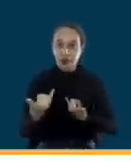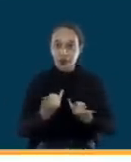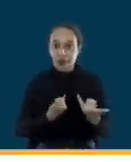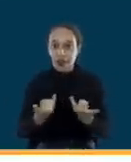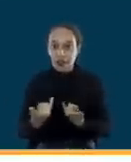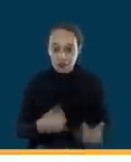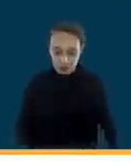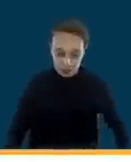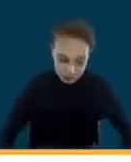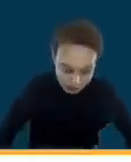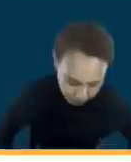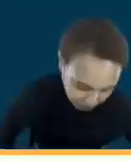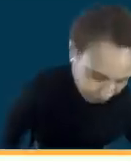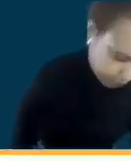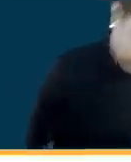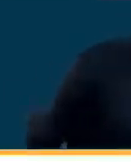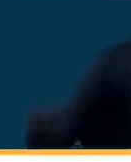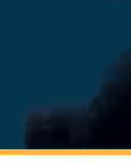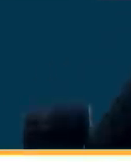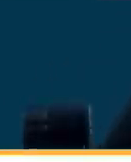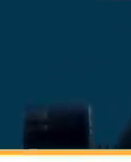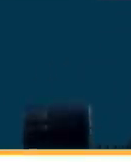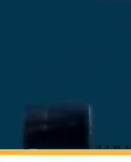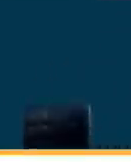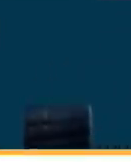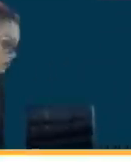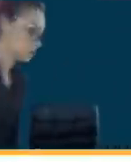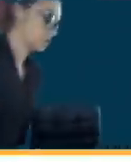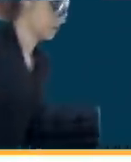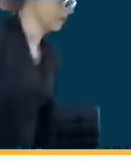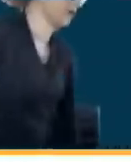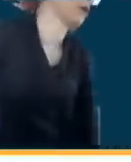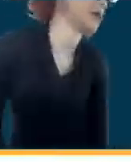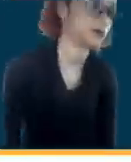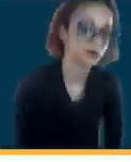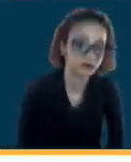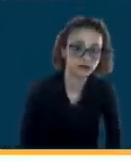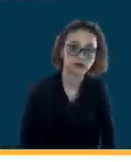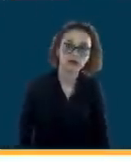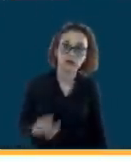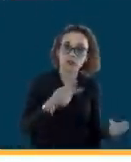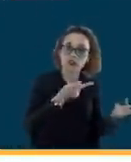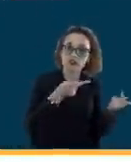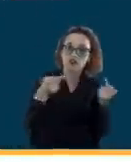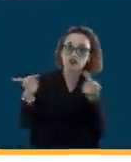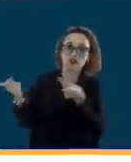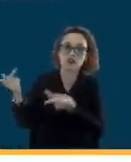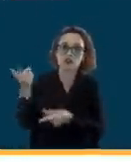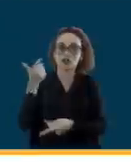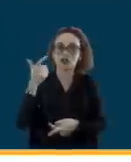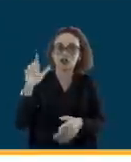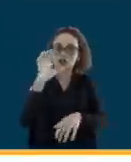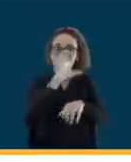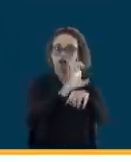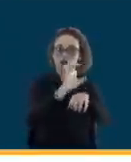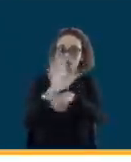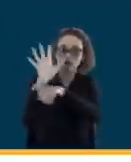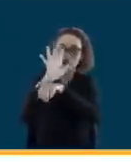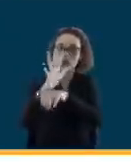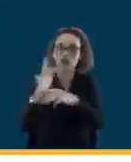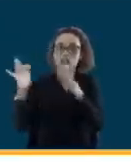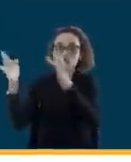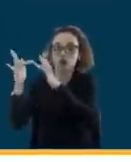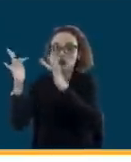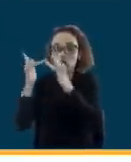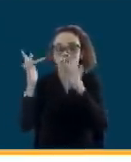gente visitar outros estados, fomos ouvir dados de outras pessoas e de